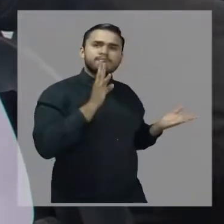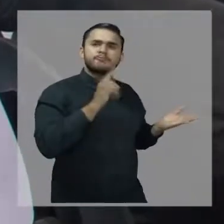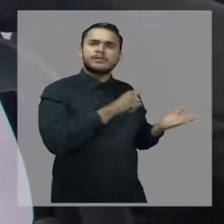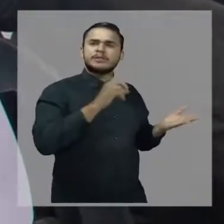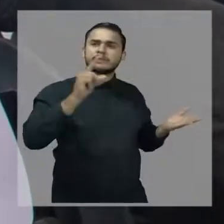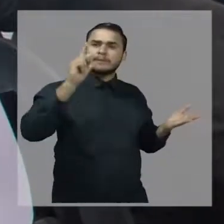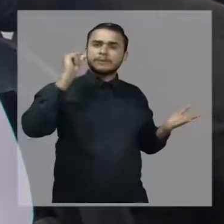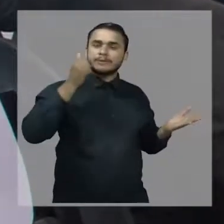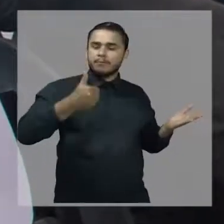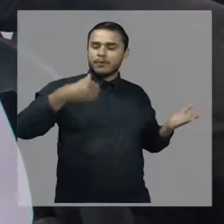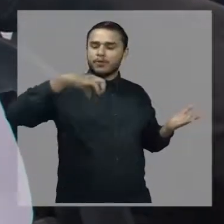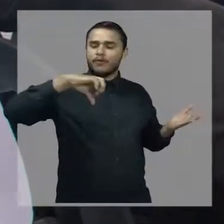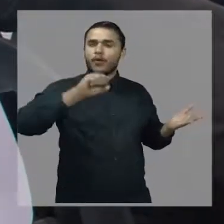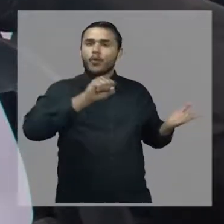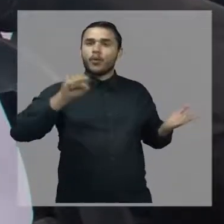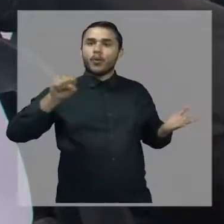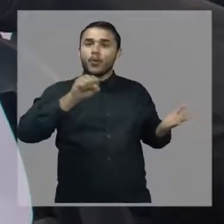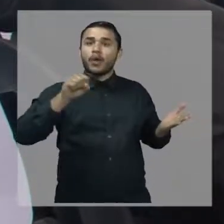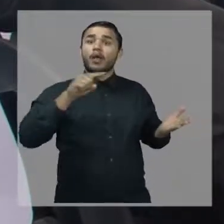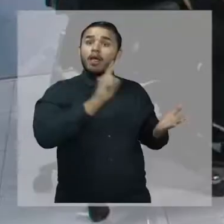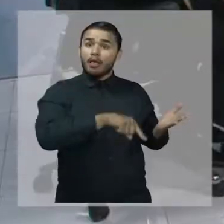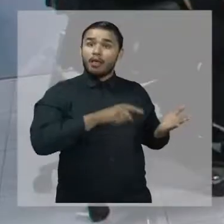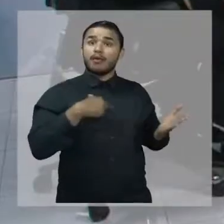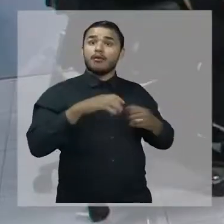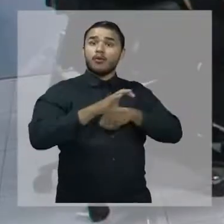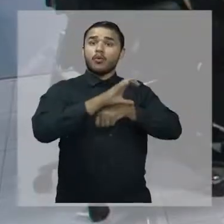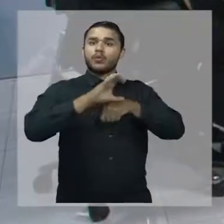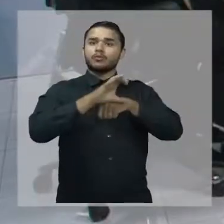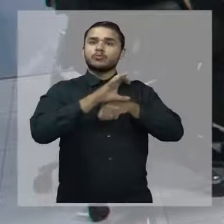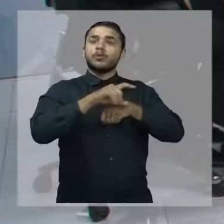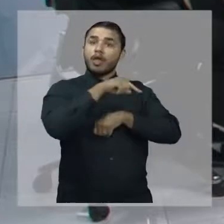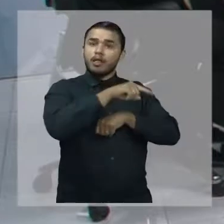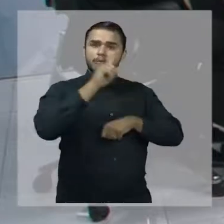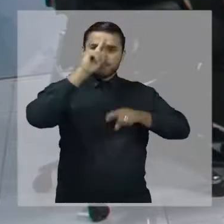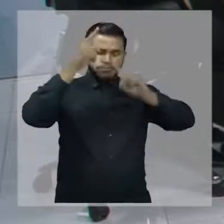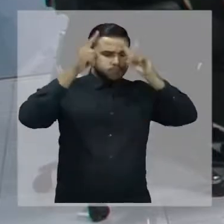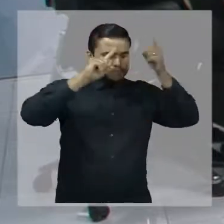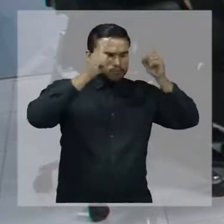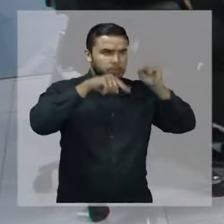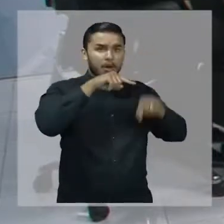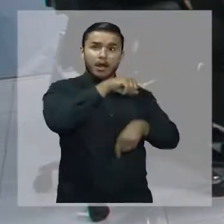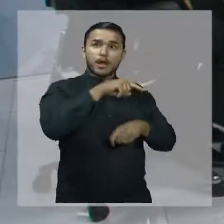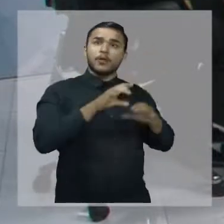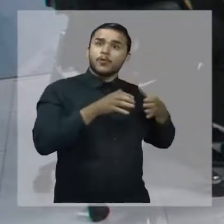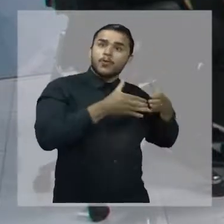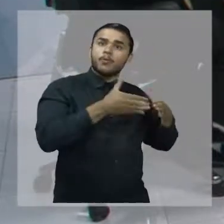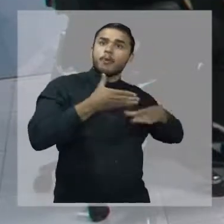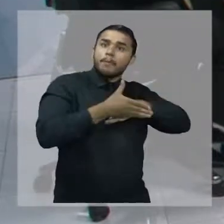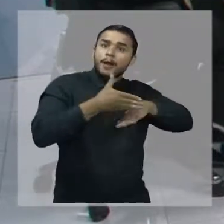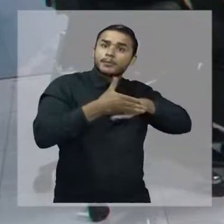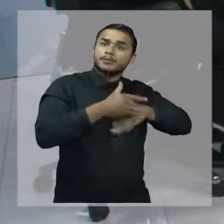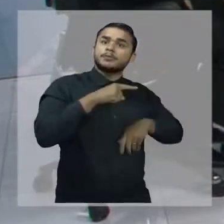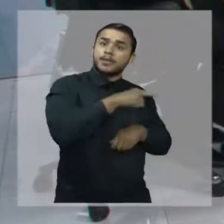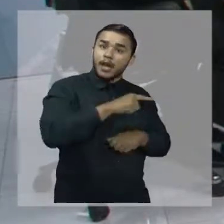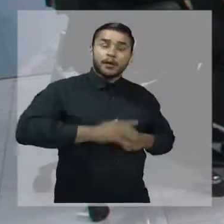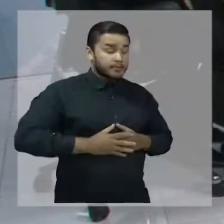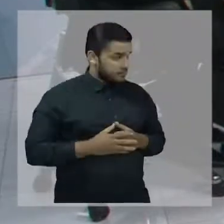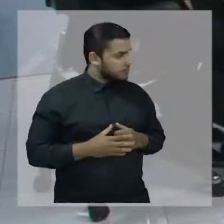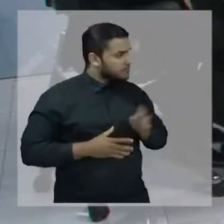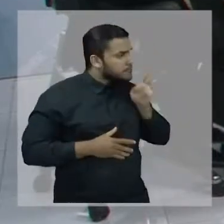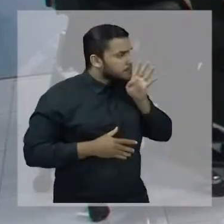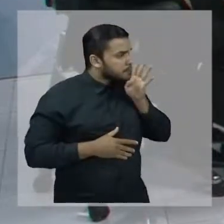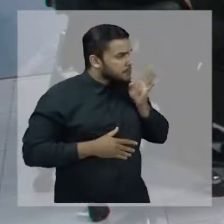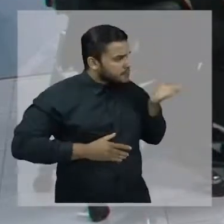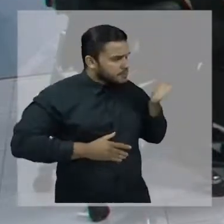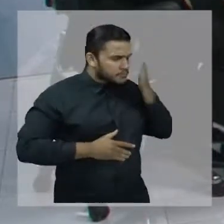que foi constituinte naquela época. Aliás, completando 31 anos agora, né? Acabou de completar 31 anos, ele pode confirmar ou não aqui as